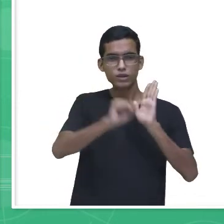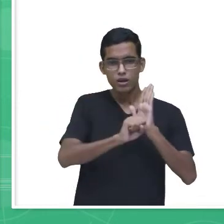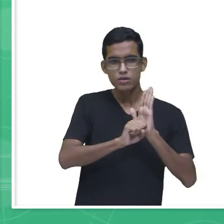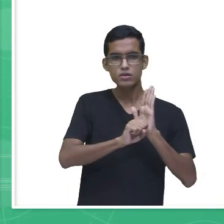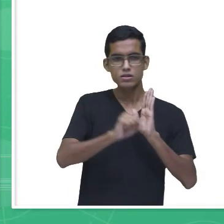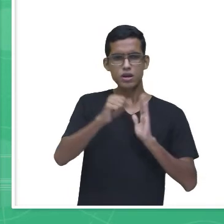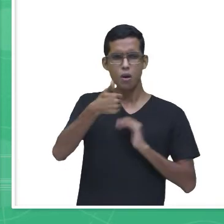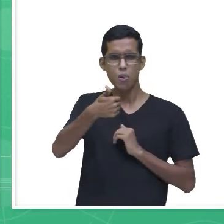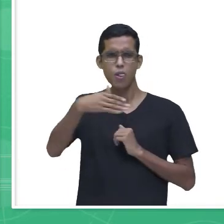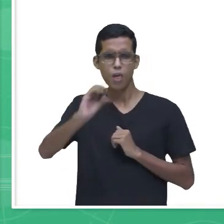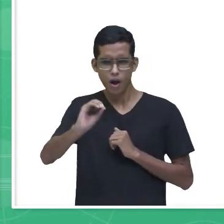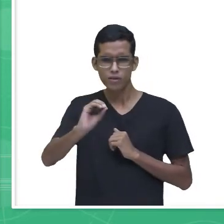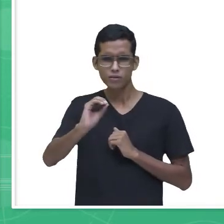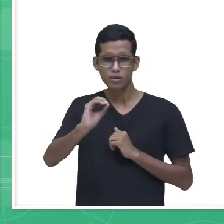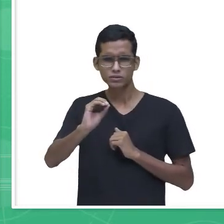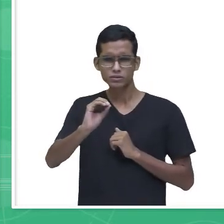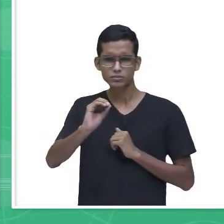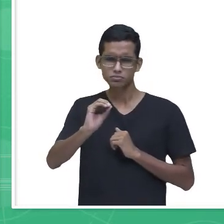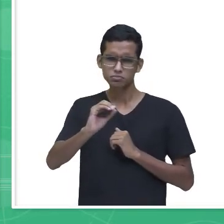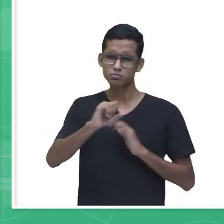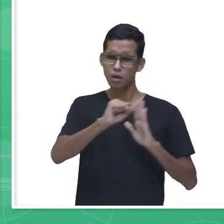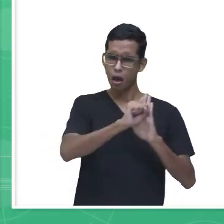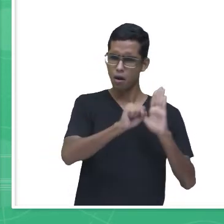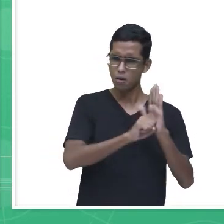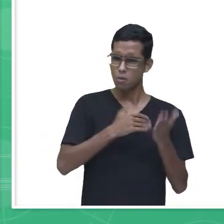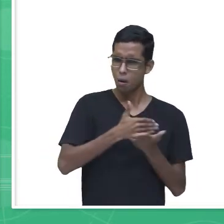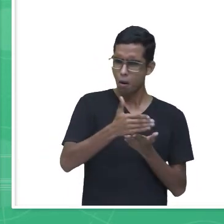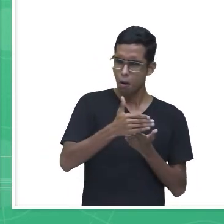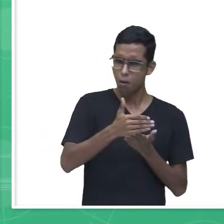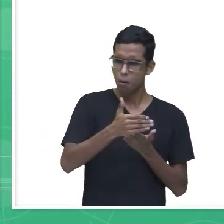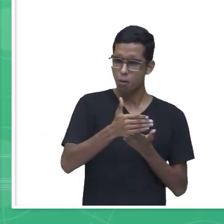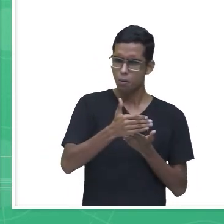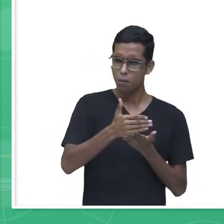século X. Será que já começa no século X